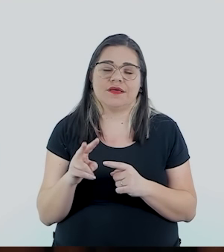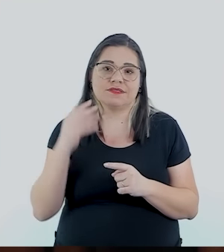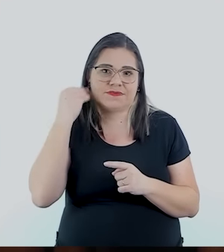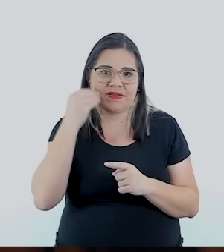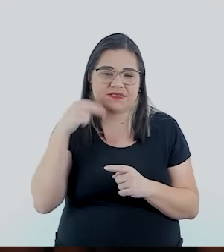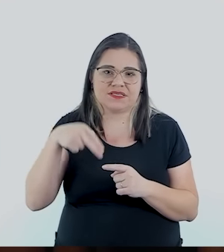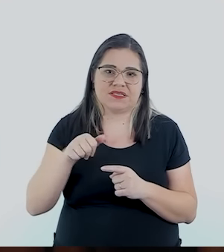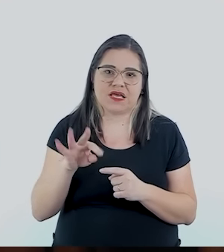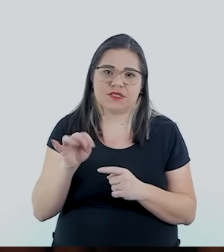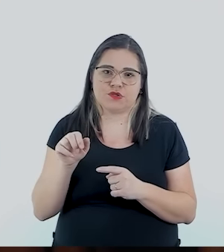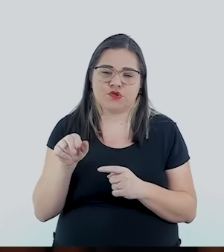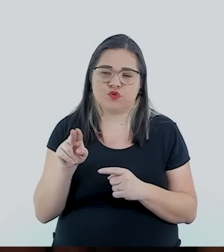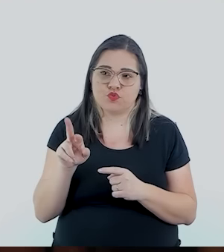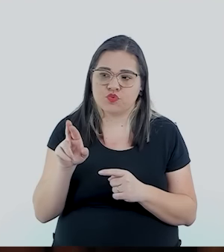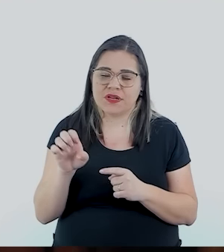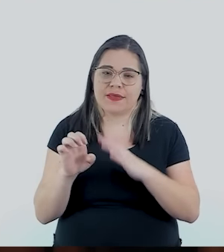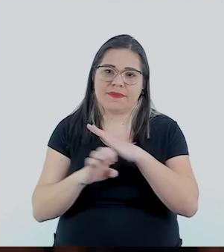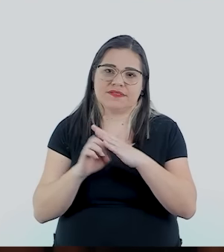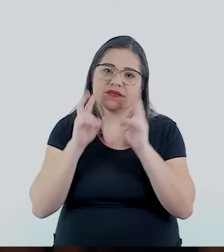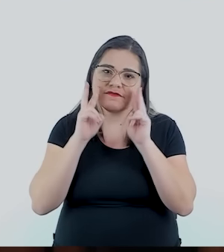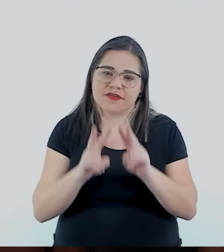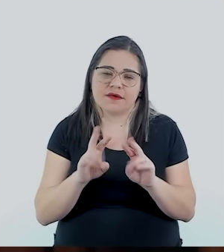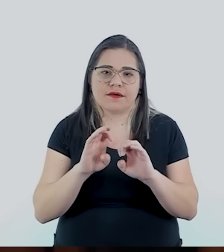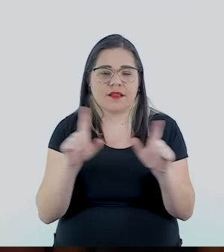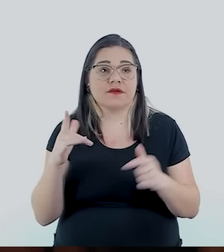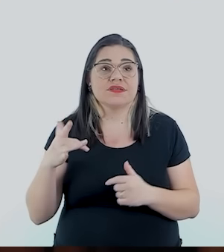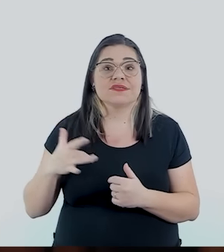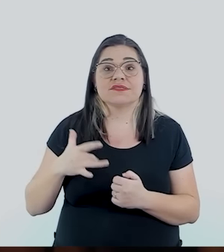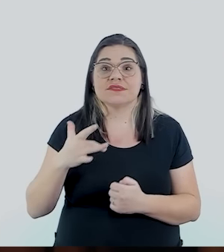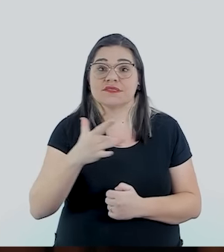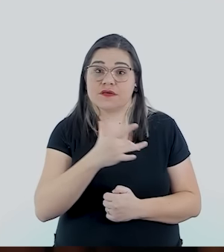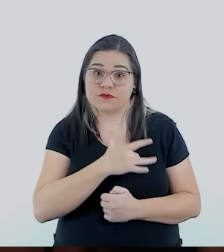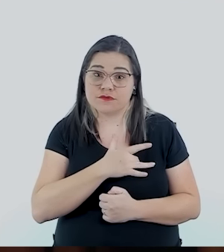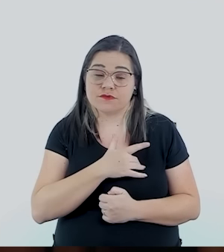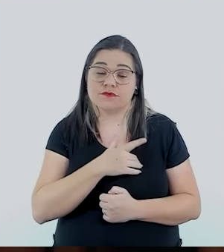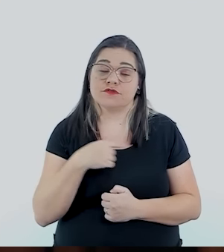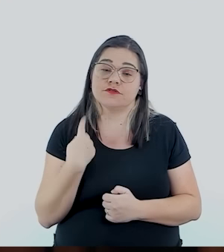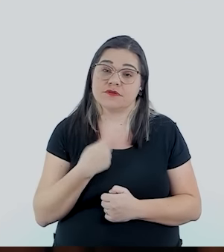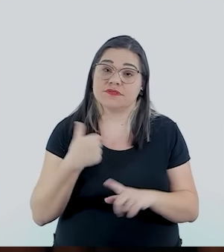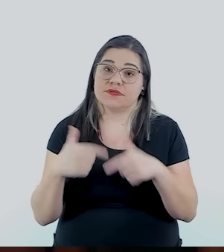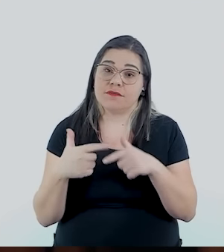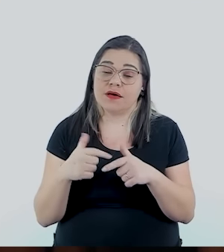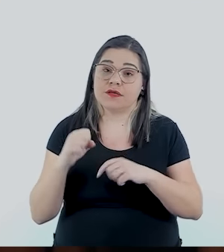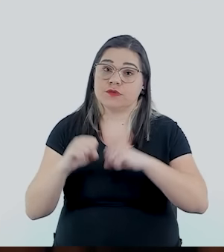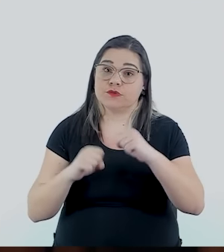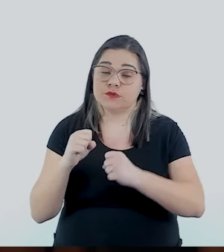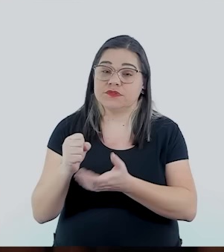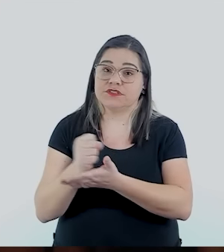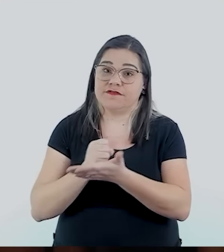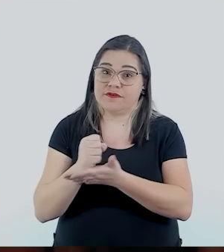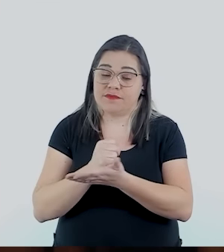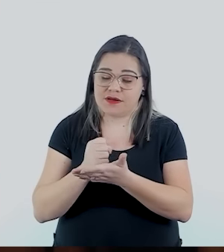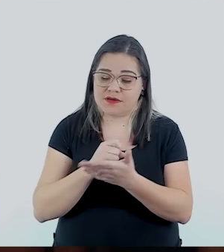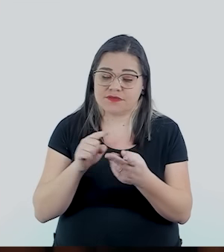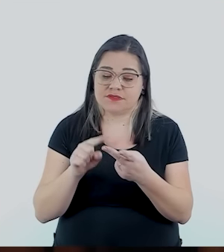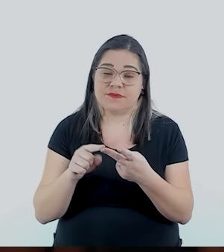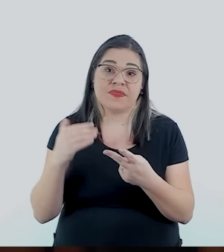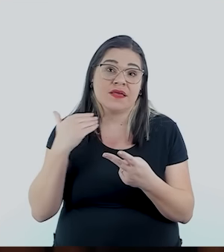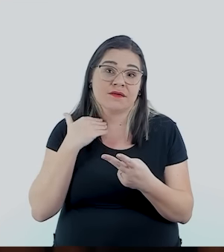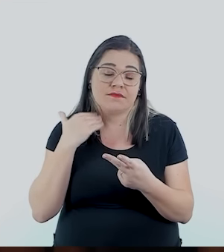os setores que já estão mais olhando para isso saúde logicamente né A gente trabalha com muitas farmacêuticas bancos também né